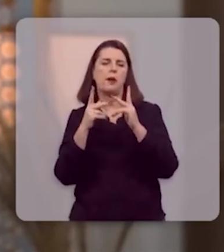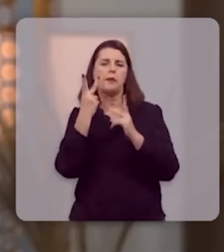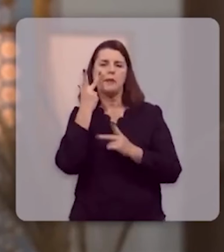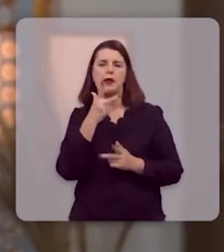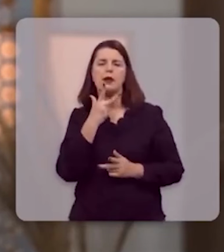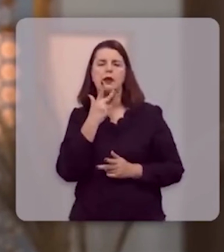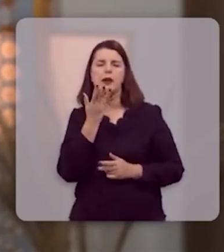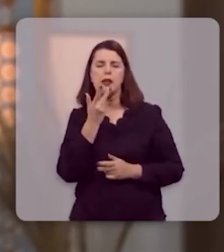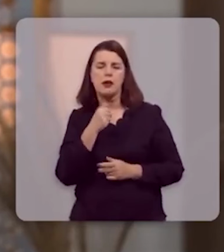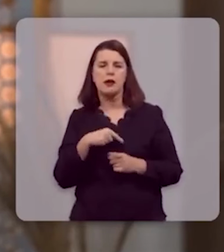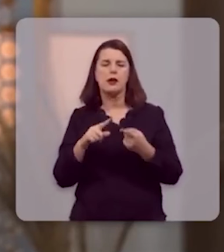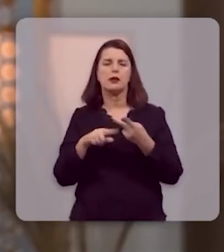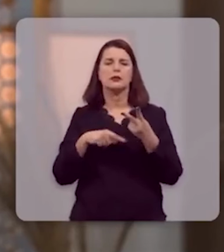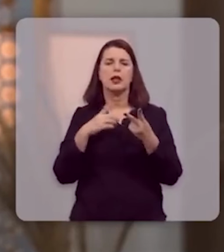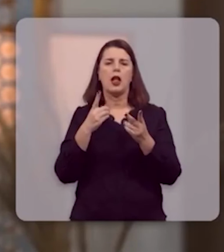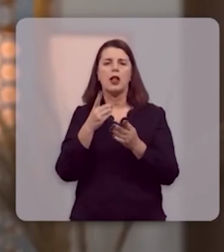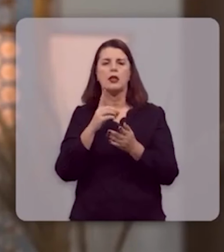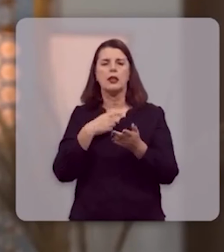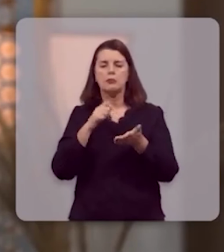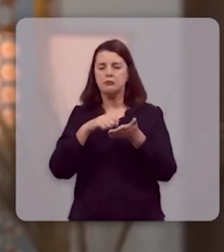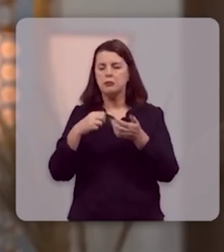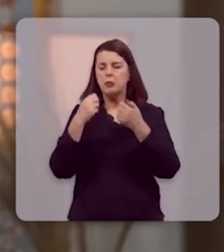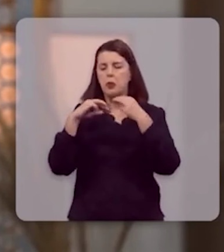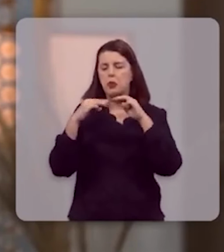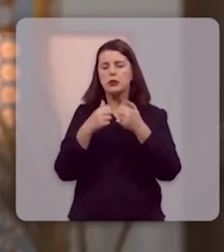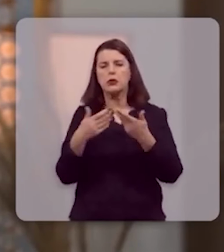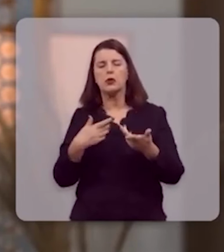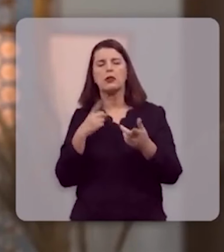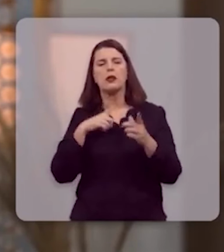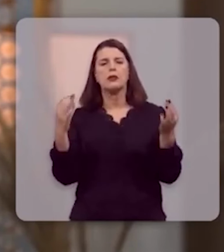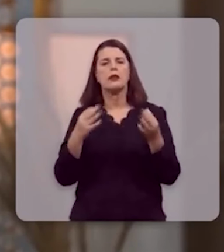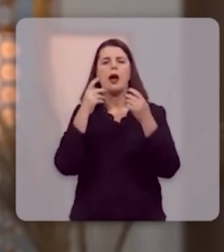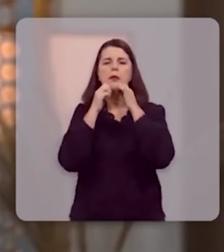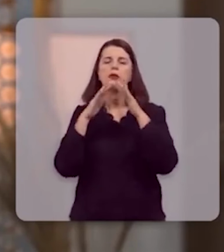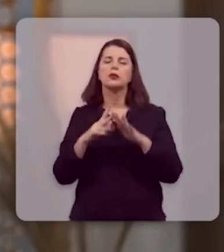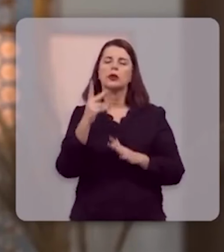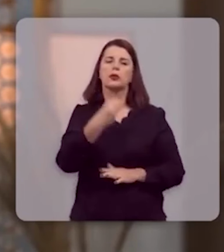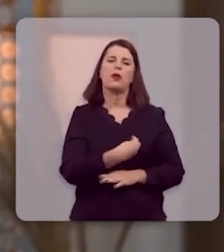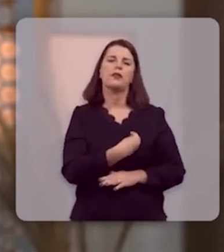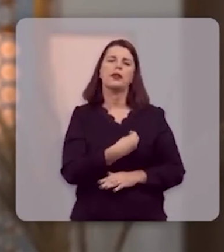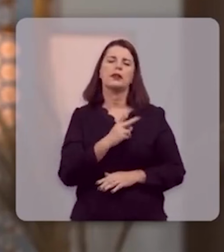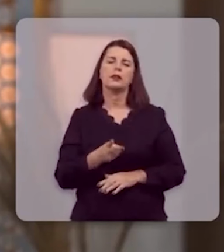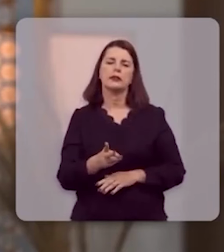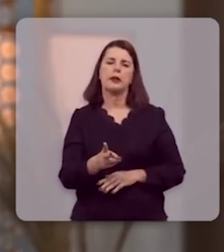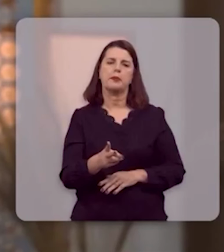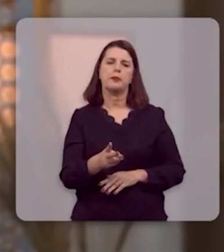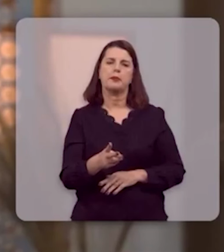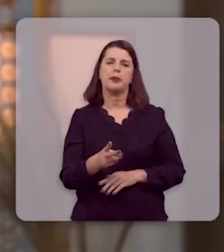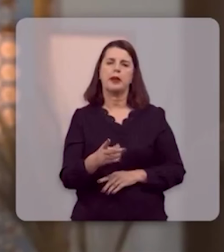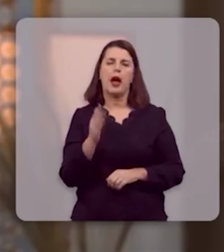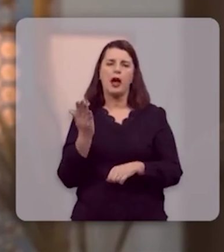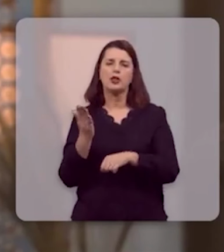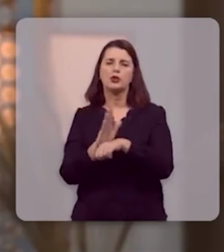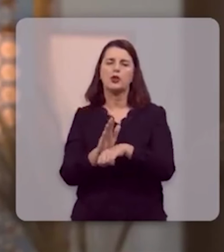programas infantis, musicais, documentários, muita coisa que eu tenho certeza irá abençoar ricamente a sua vida